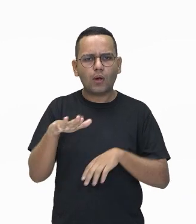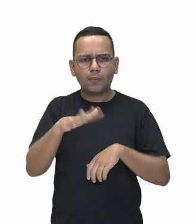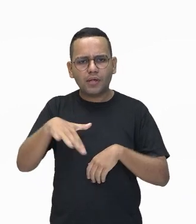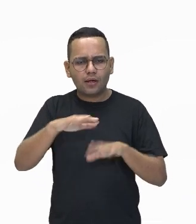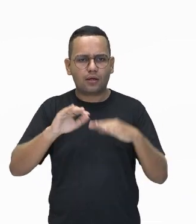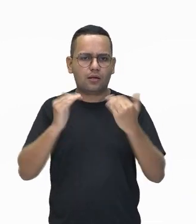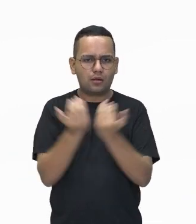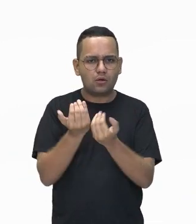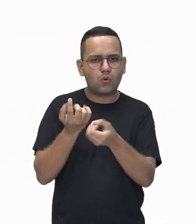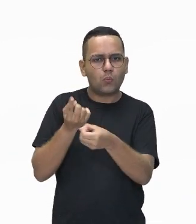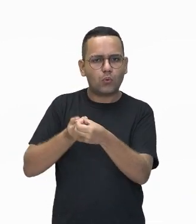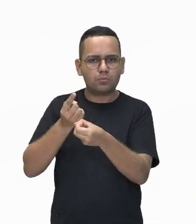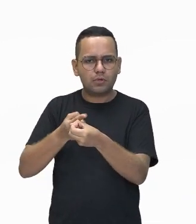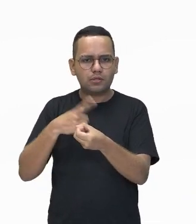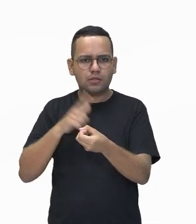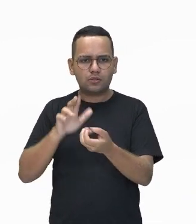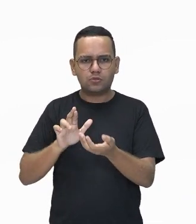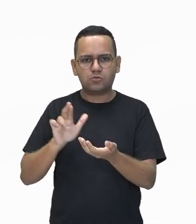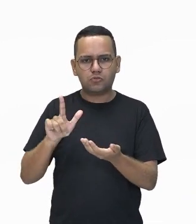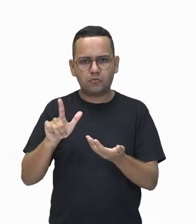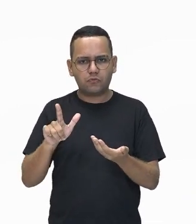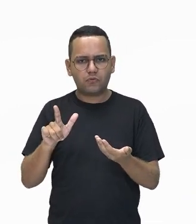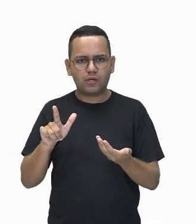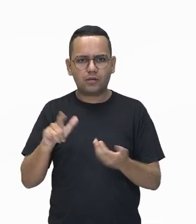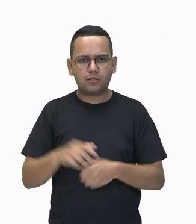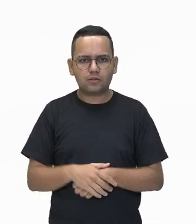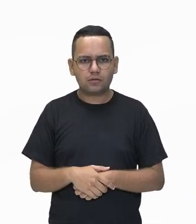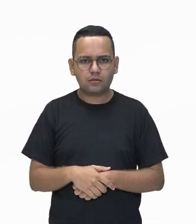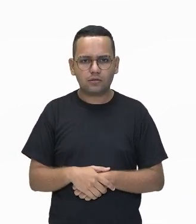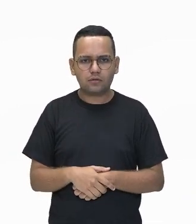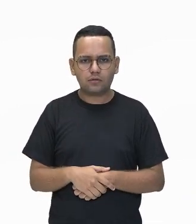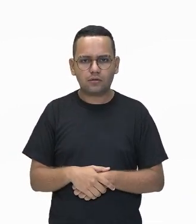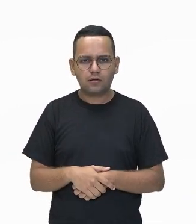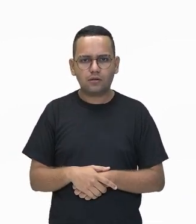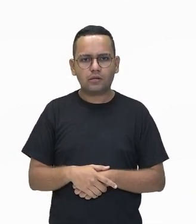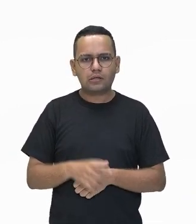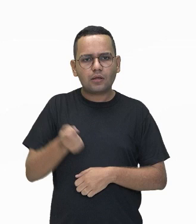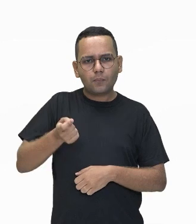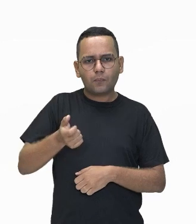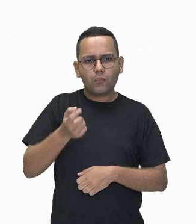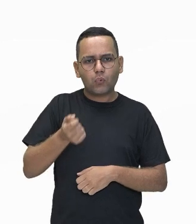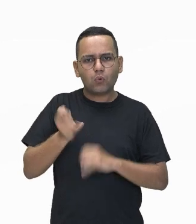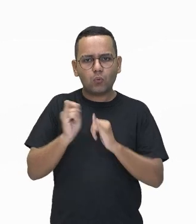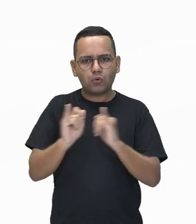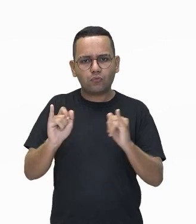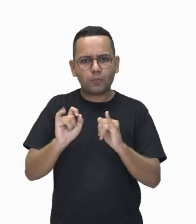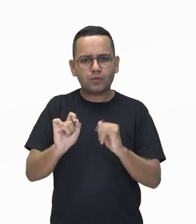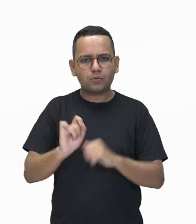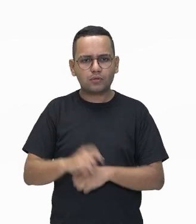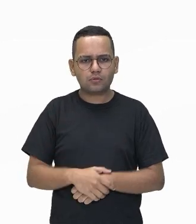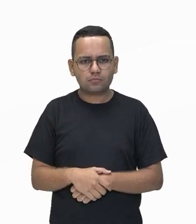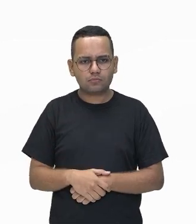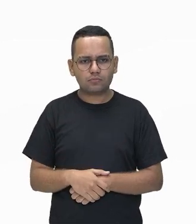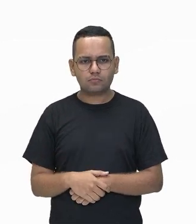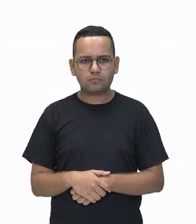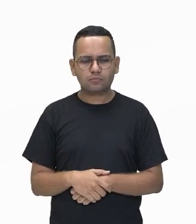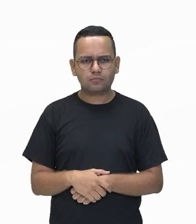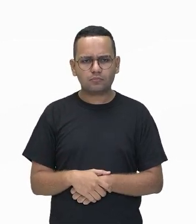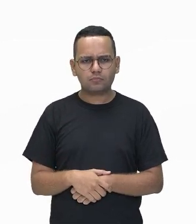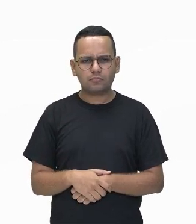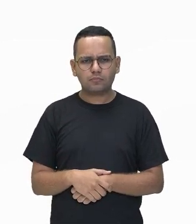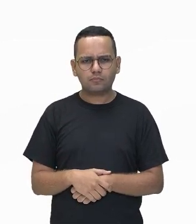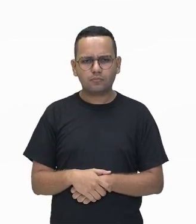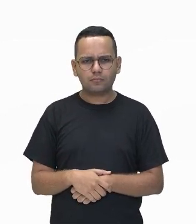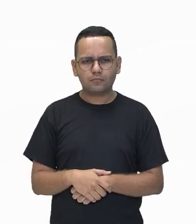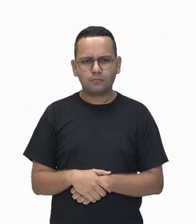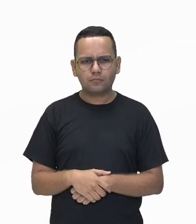diferencial cultural e que é pouco divulgado. Então, perceba que nesta unidade, o que a gente